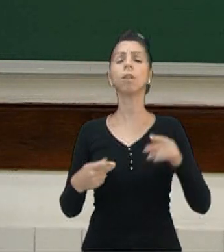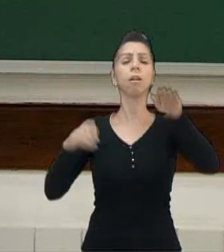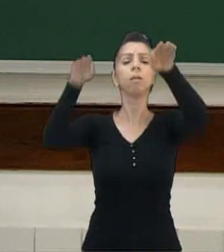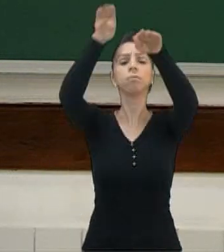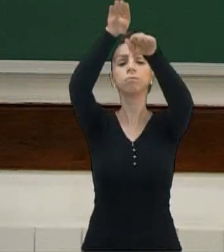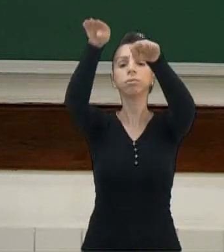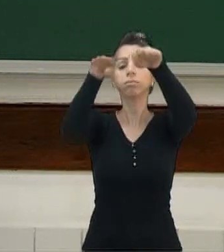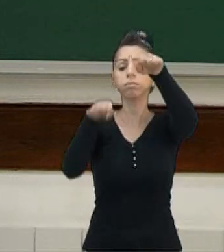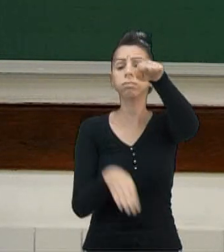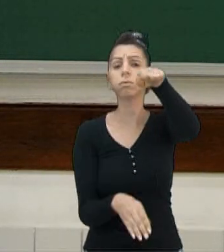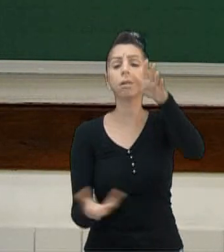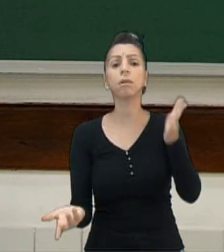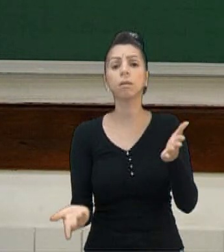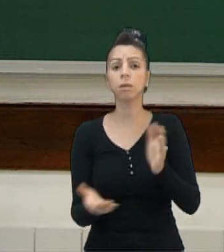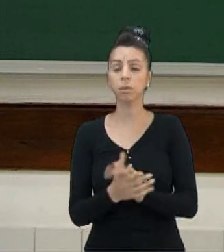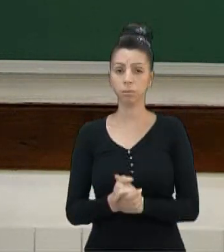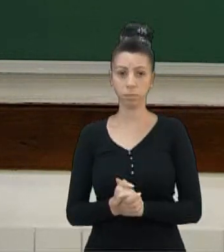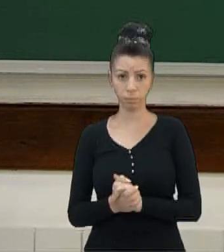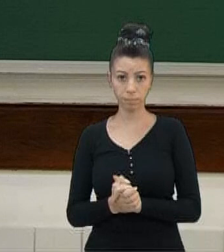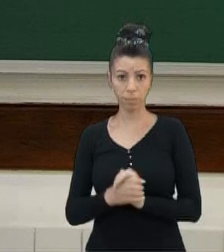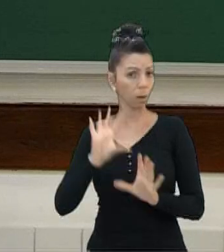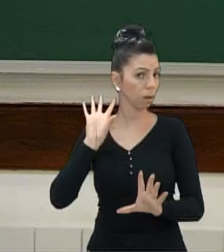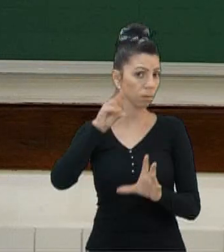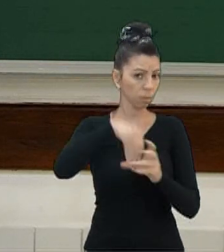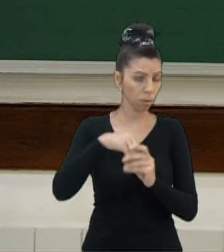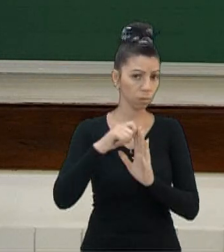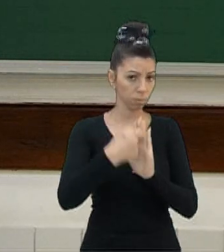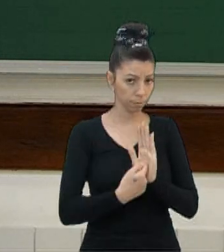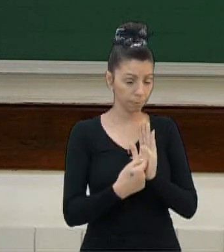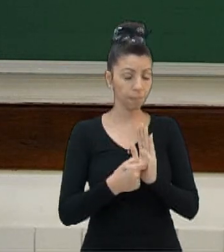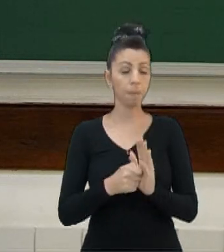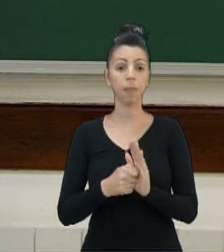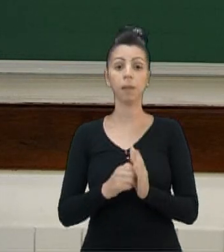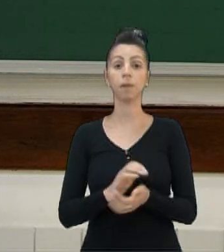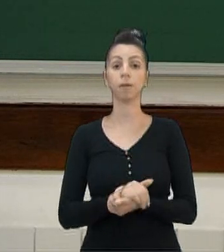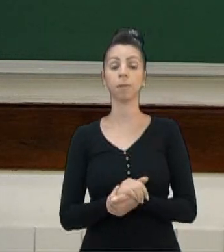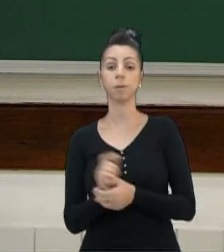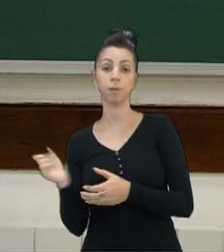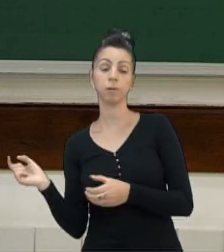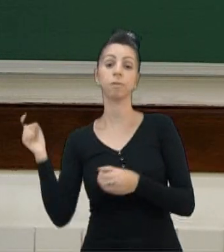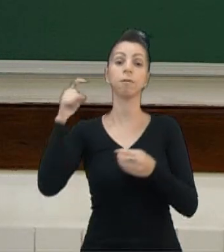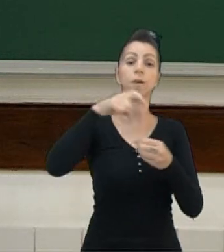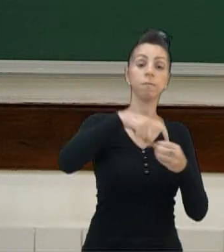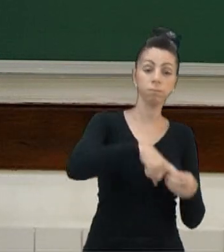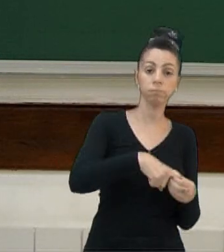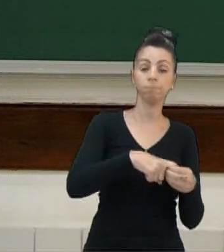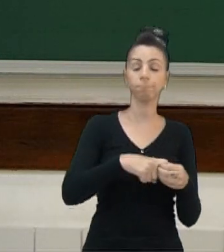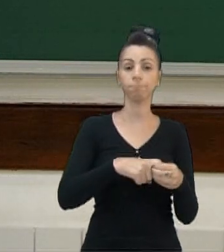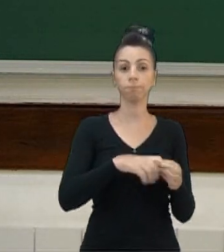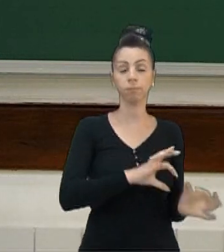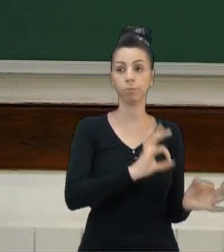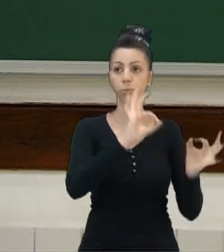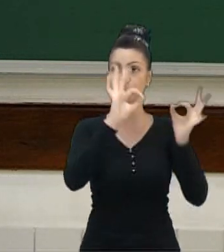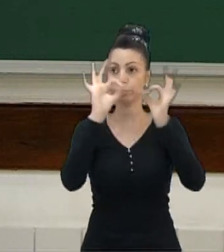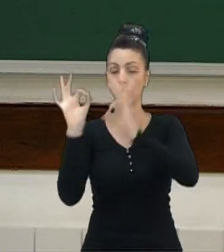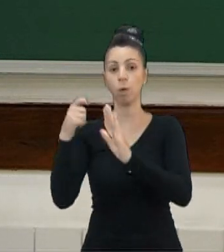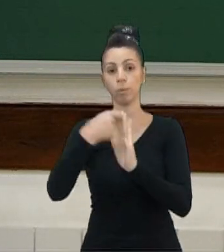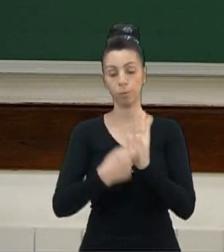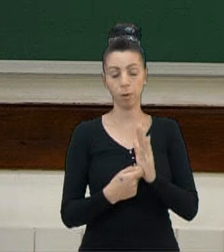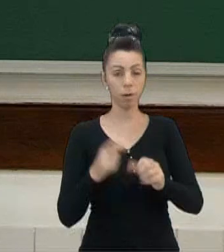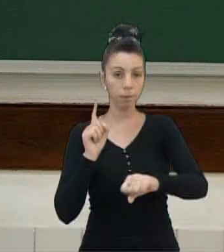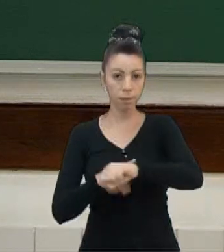lá para nós a partir do seu eu lírico, tá certo? Então a gente vai voltar no poema e vai observar essas coisas. Tempo para você pensar